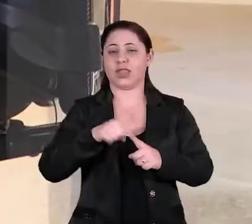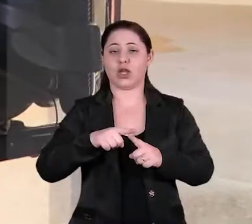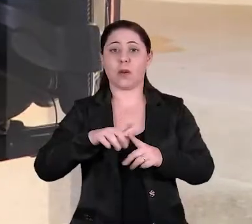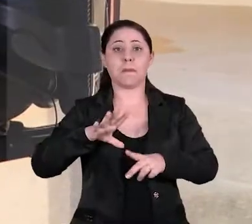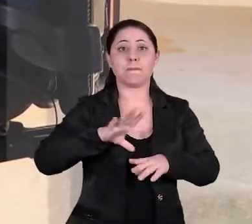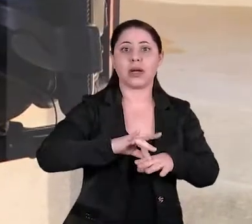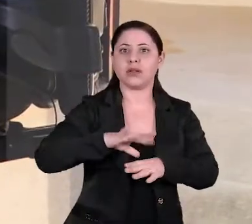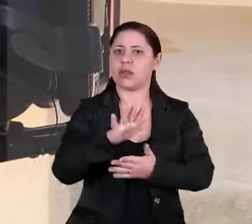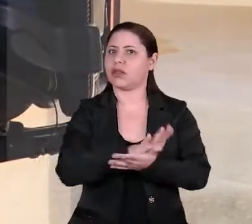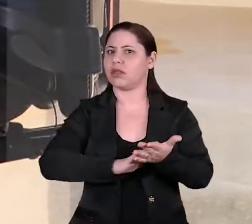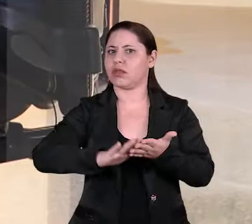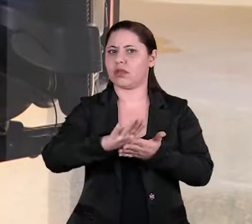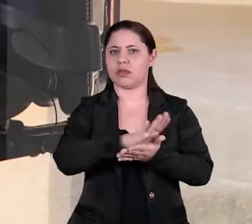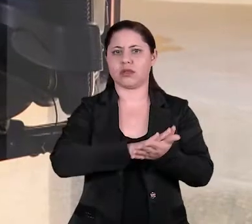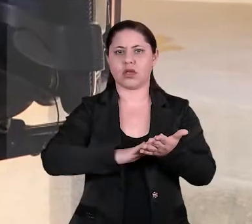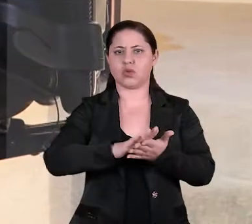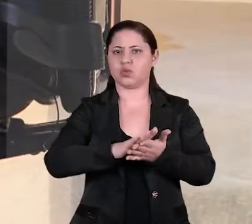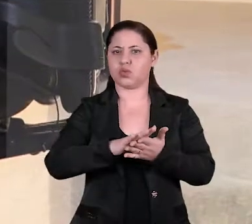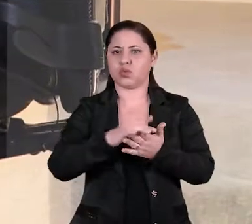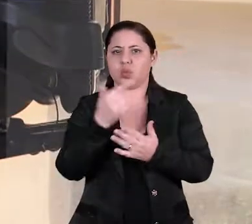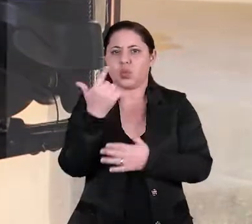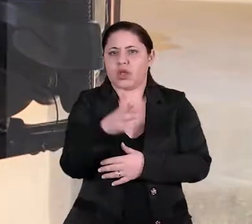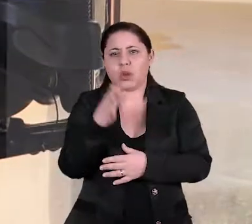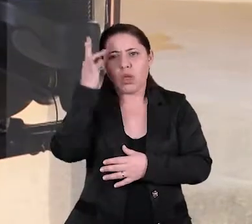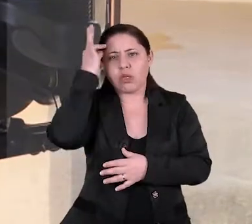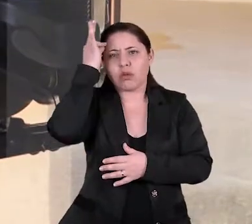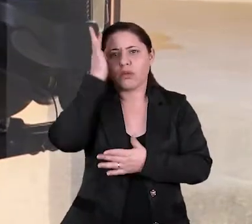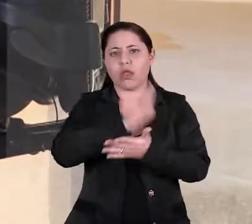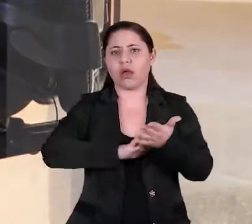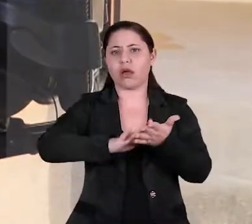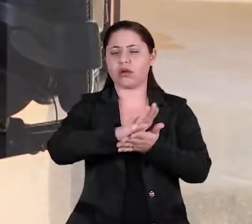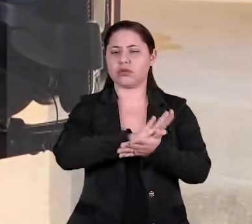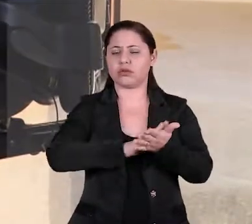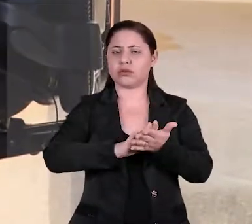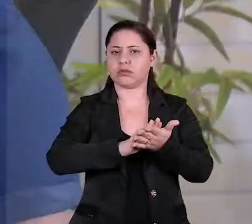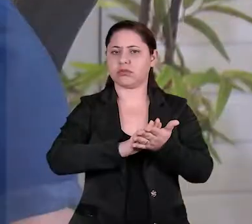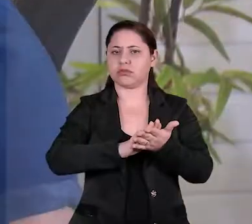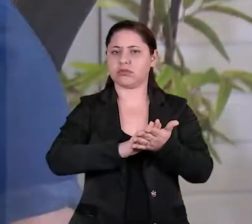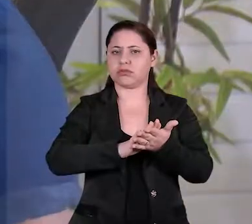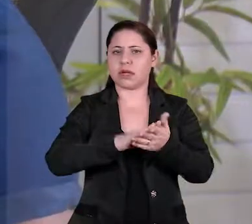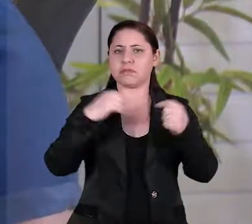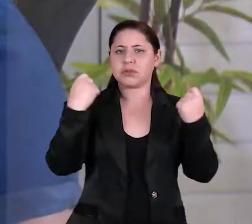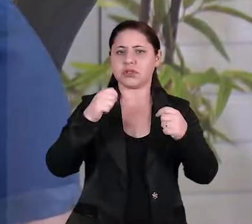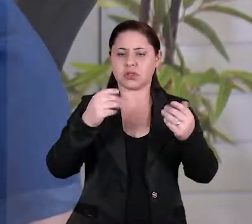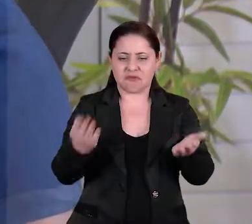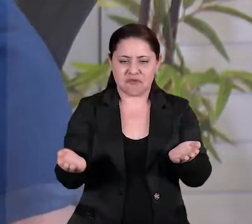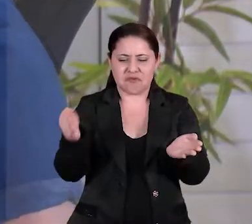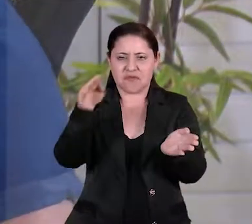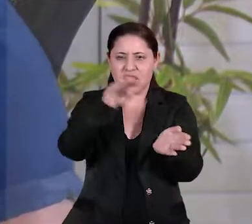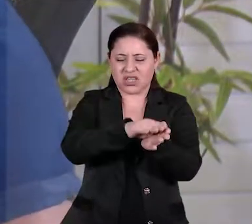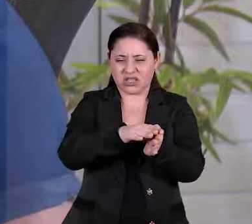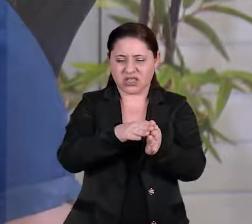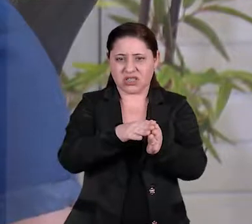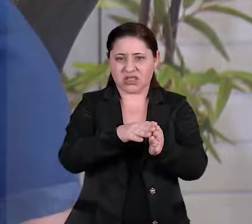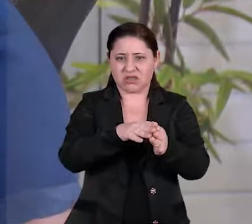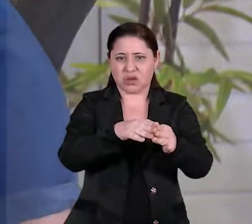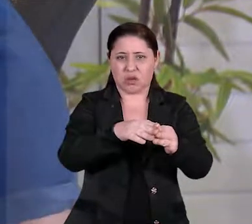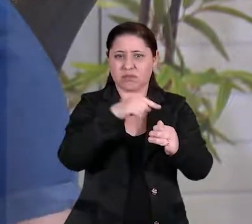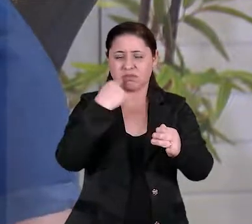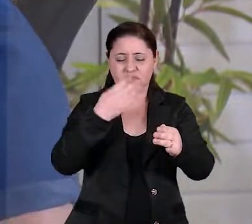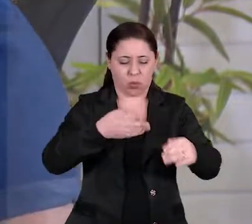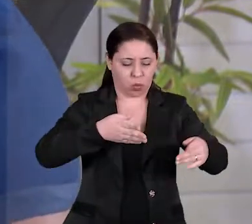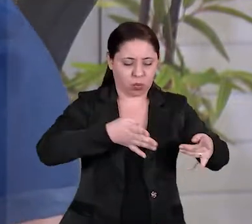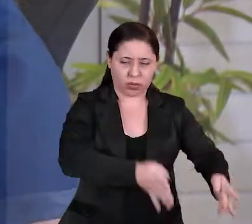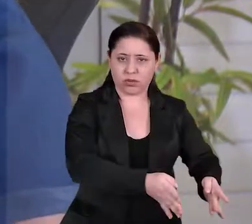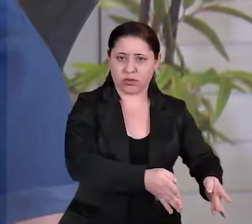corpo, não rela em nada dele, não quero que toque num fio de cabelo, vai ter que lacrar o caixão para fazer o velório,